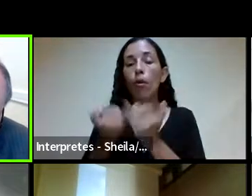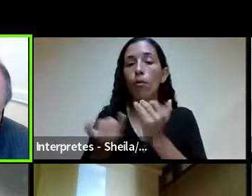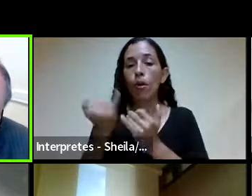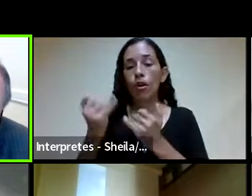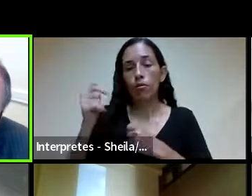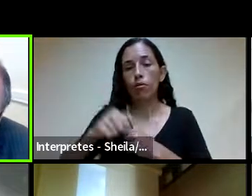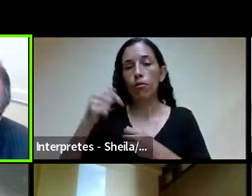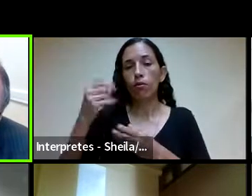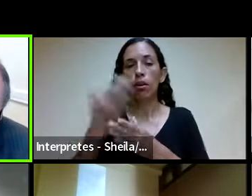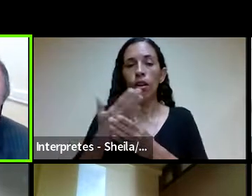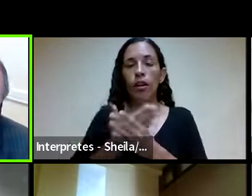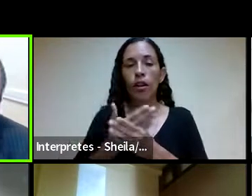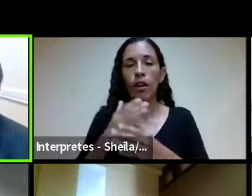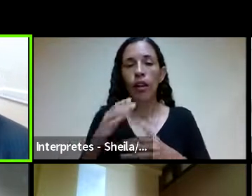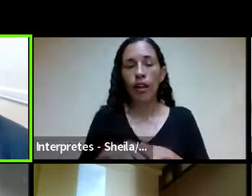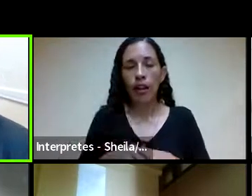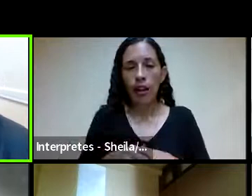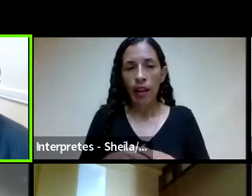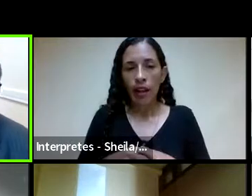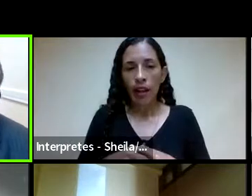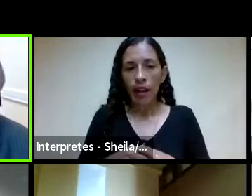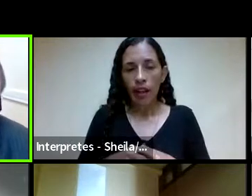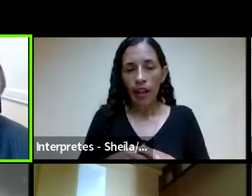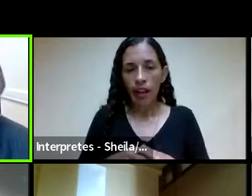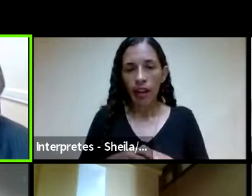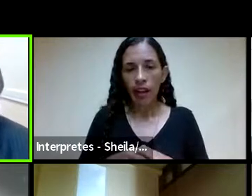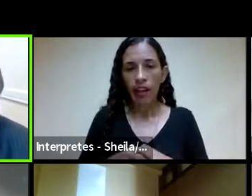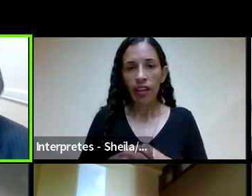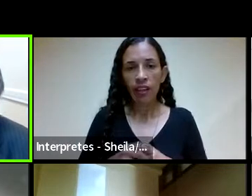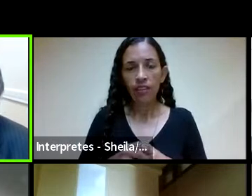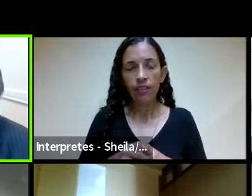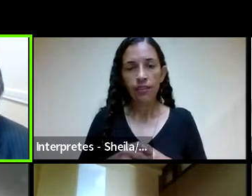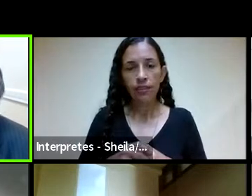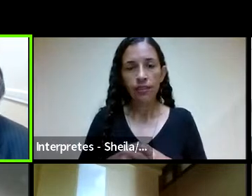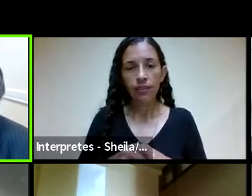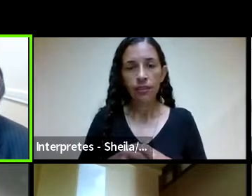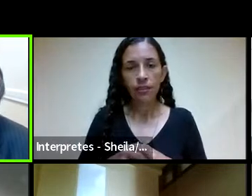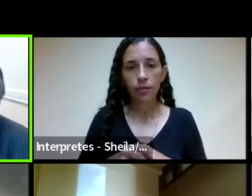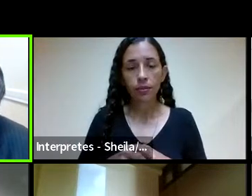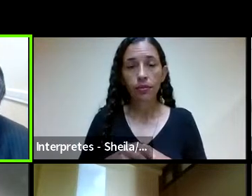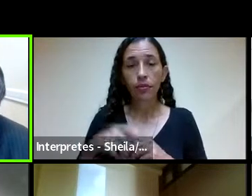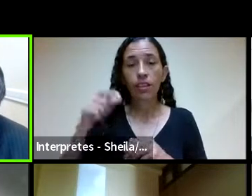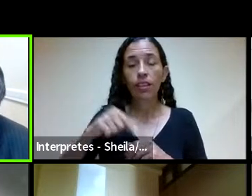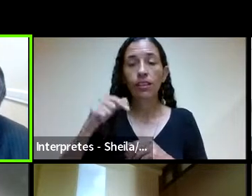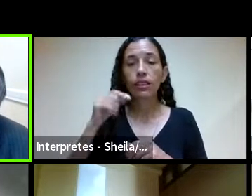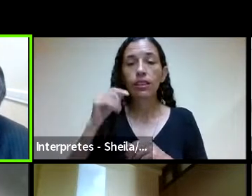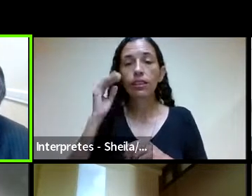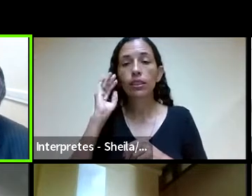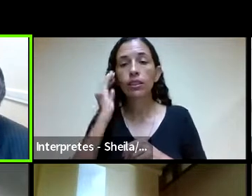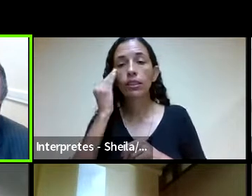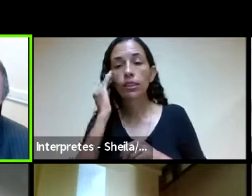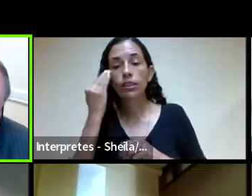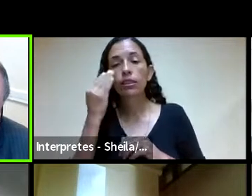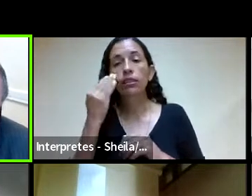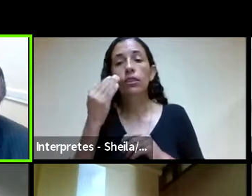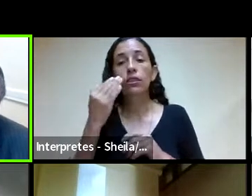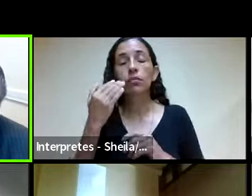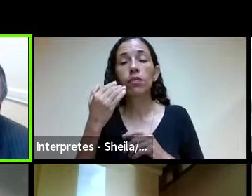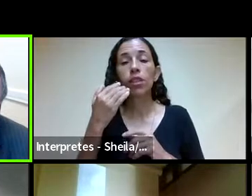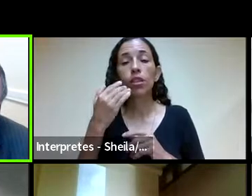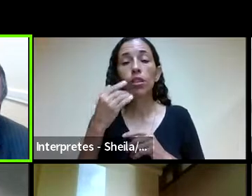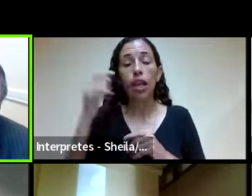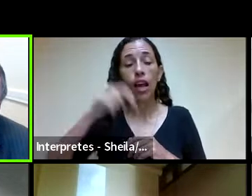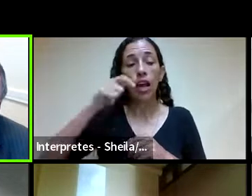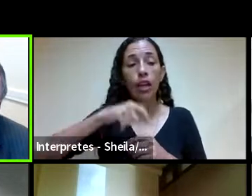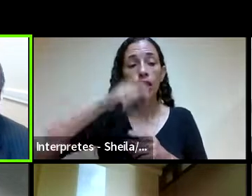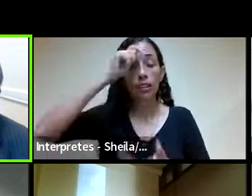item 23 exatamente esse entendimento que foi por mim esposado.